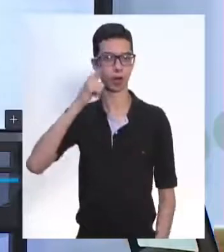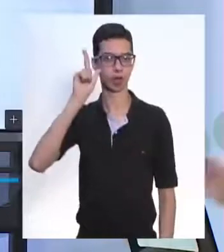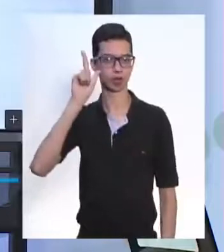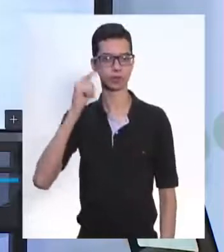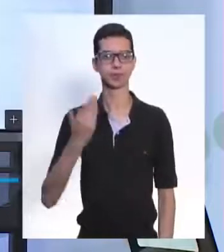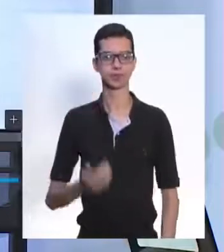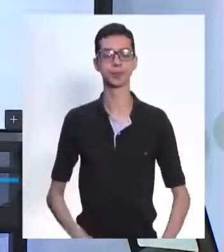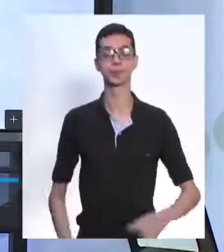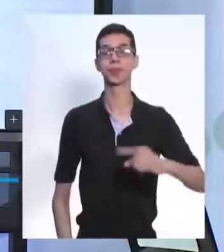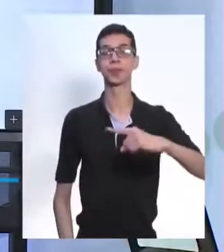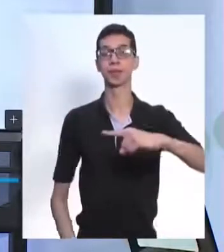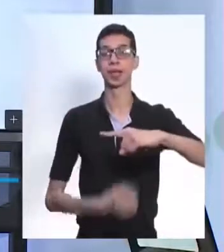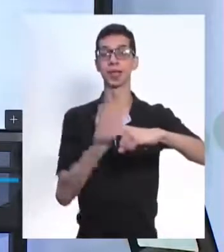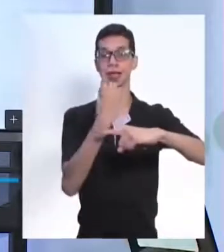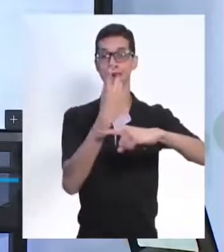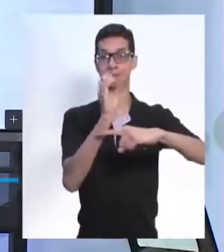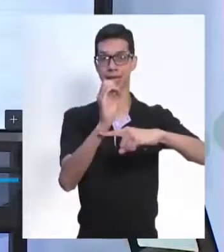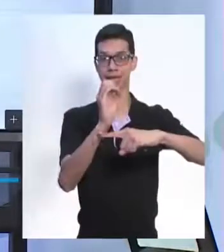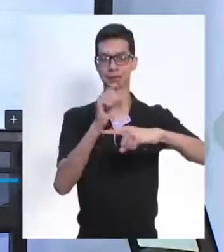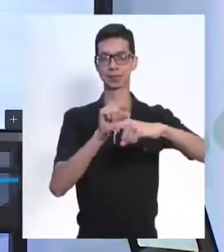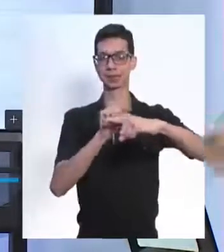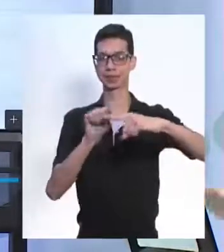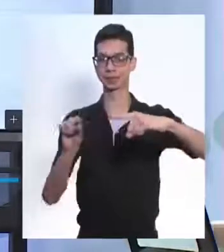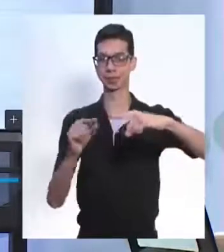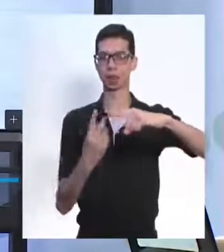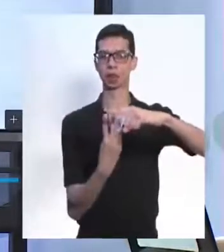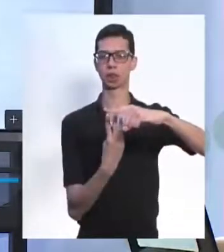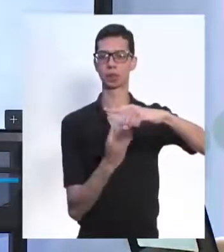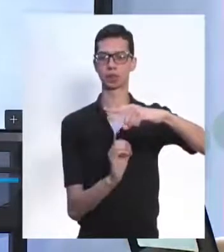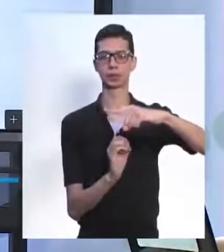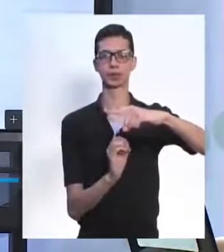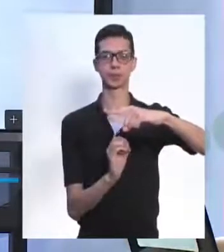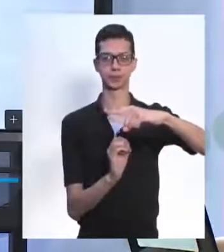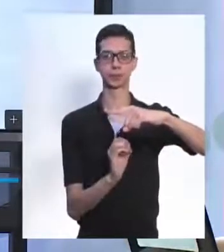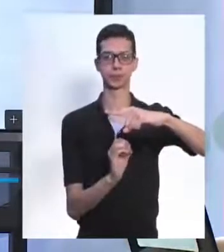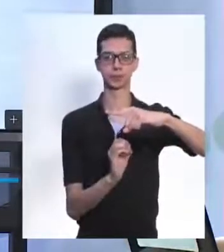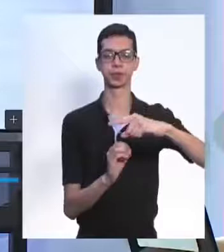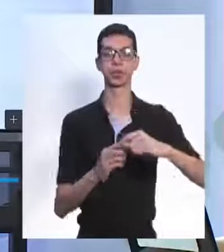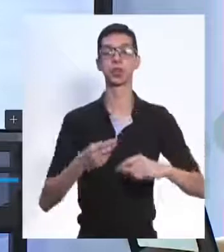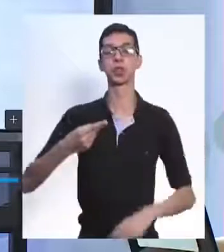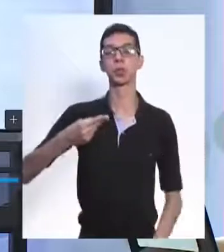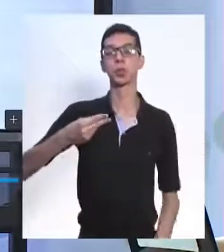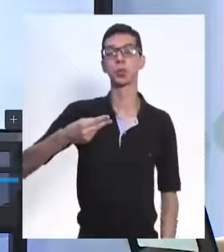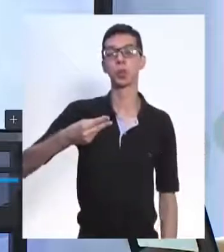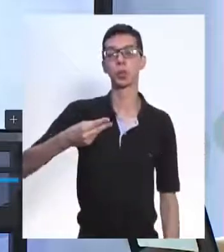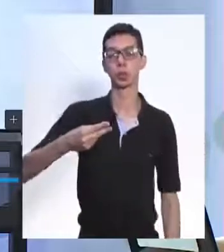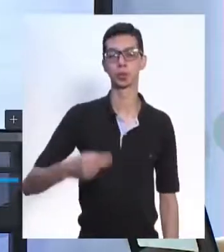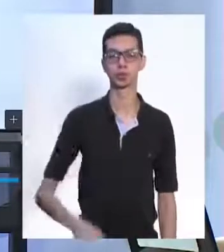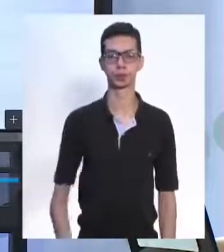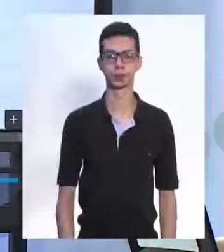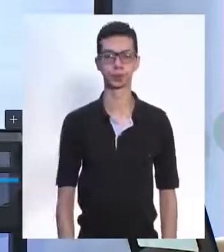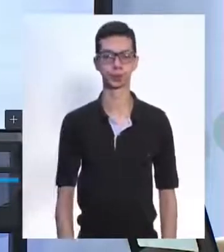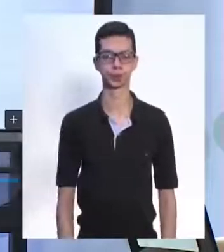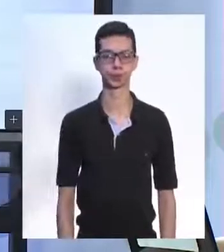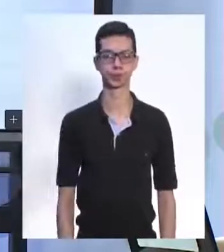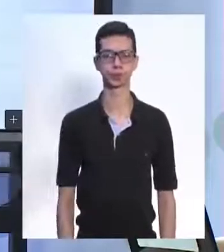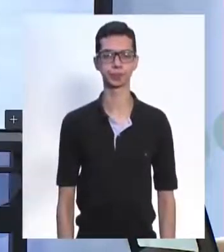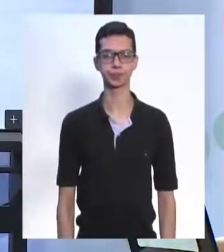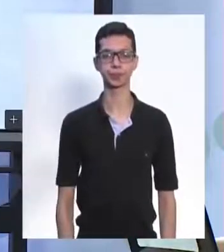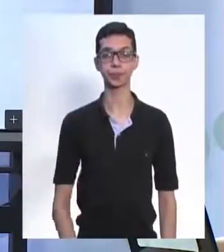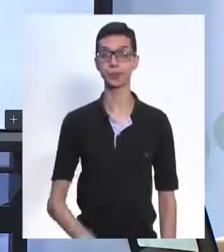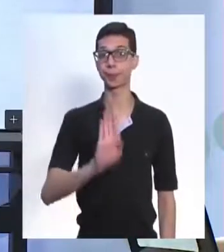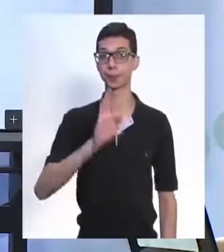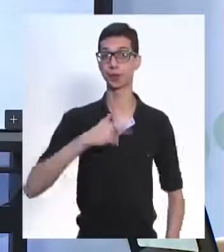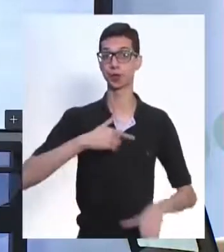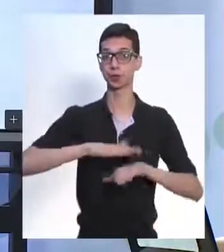está para 30, assim como, então é uma igualdade, né? Assim como, eu vou fazer o B, né?